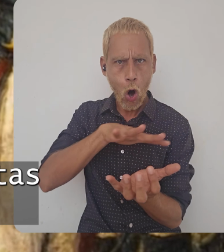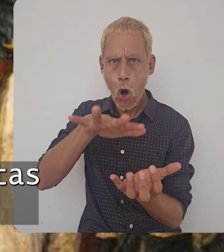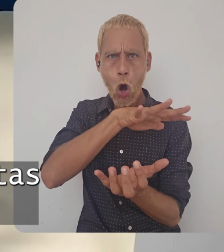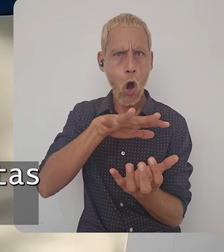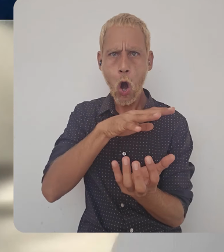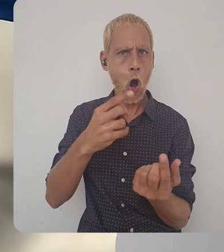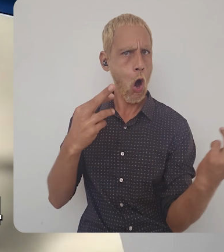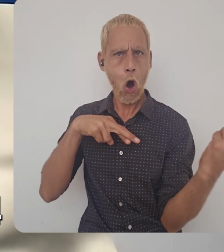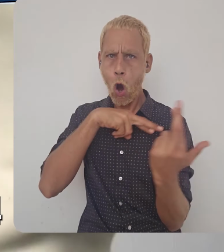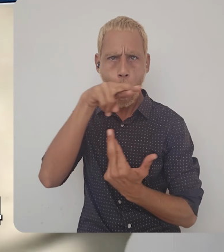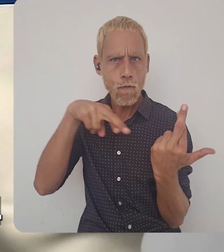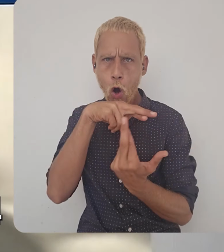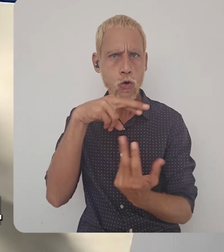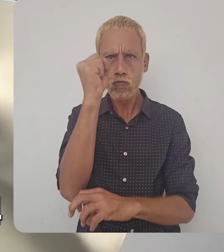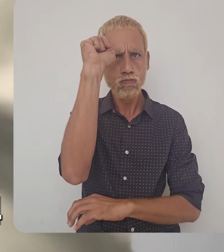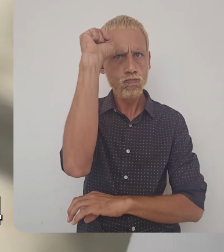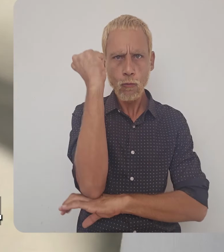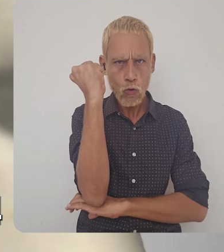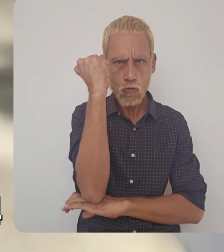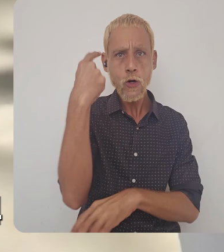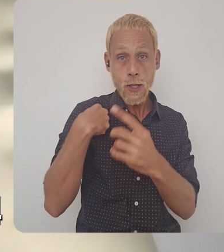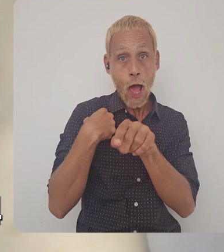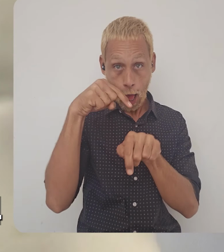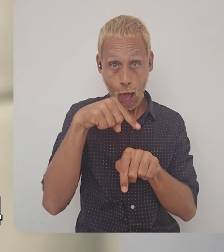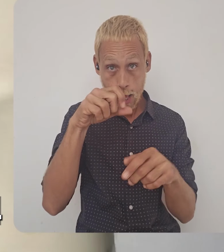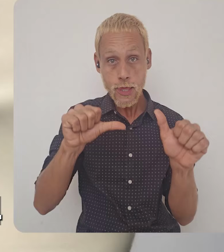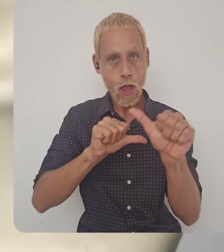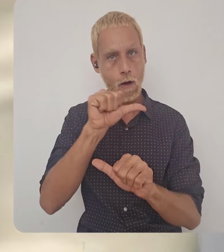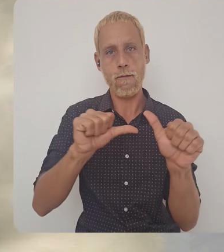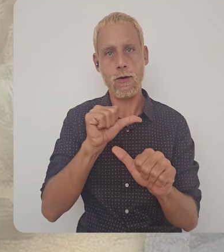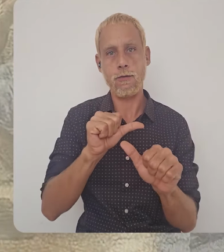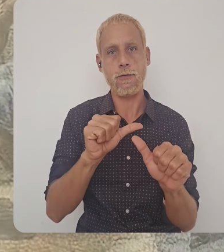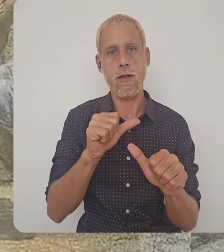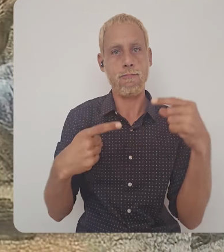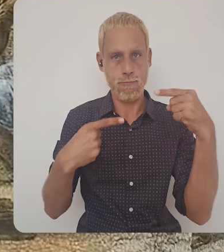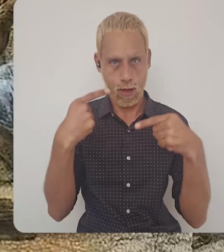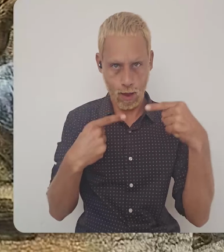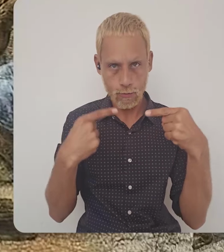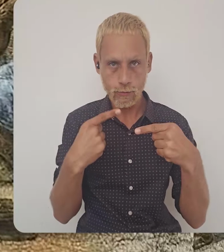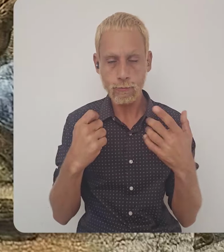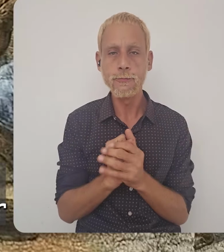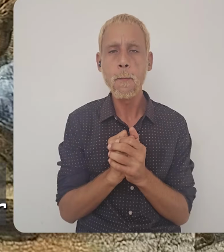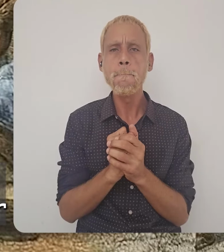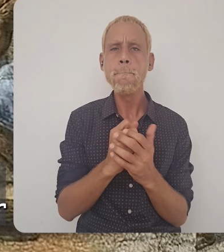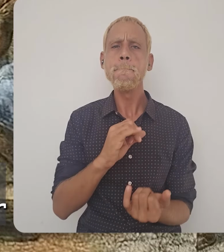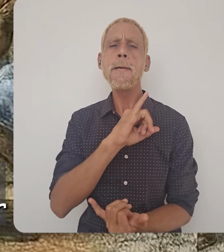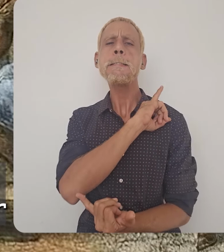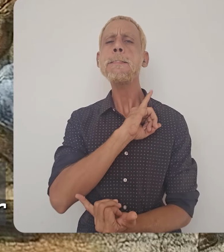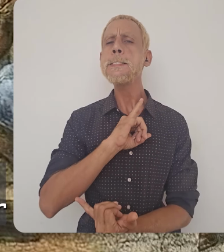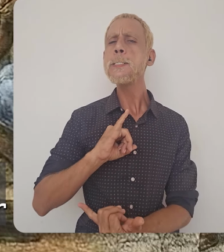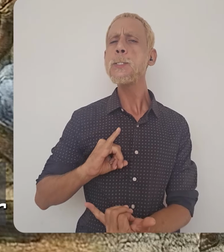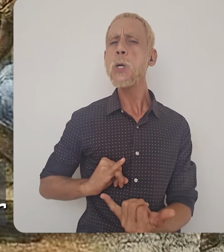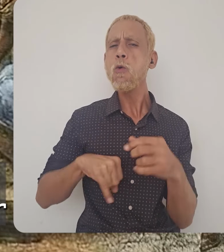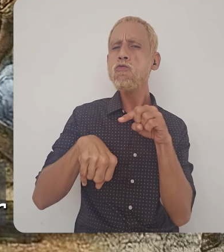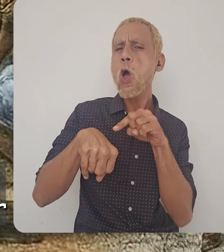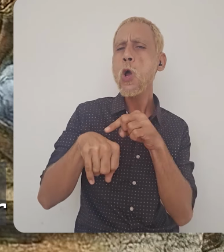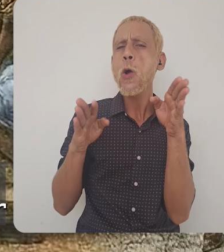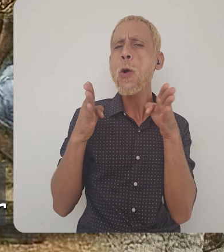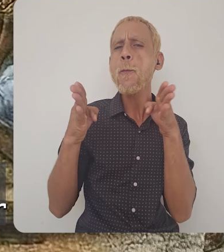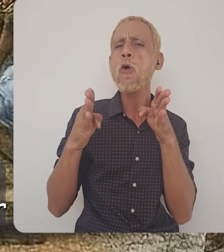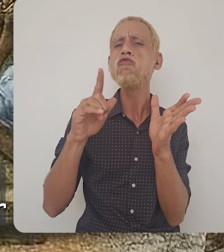resistência política, debate era sinônimo de transformação. No período imperial, o jornal assumiu